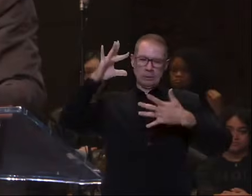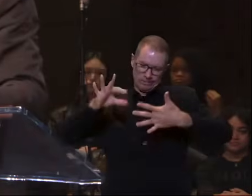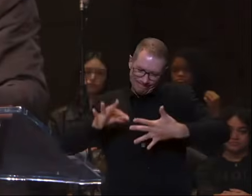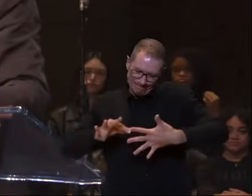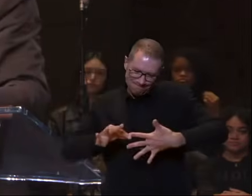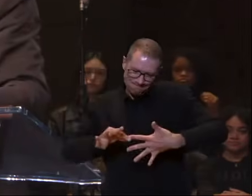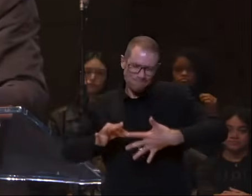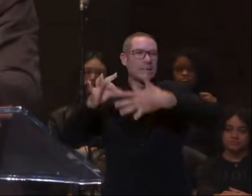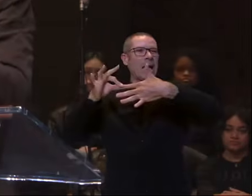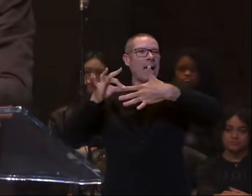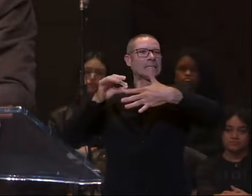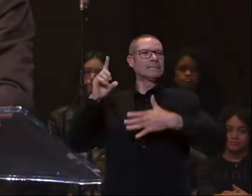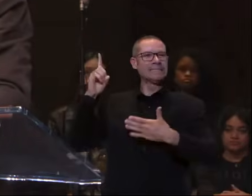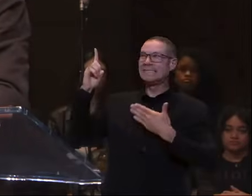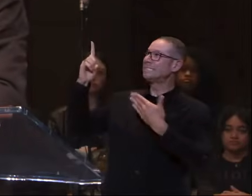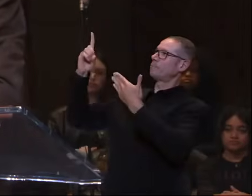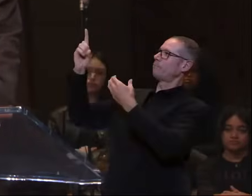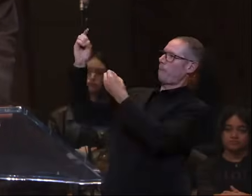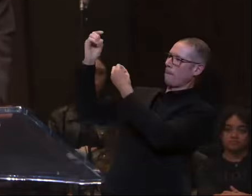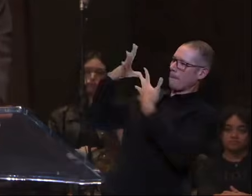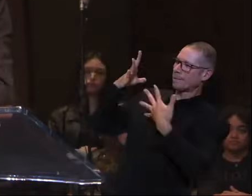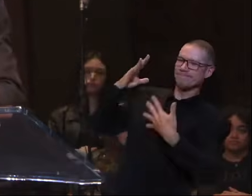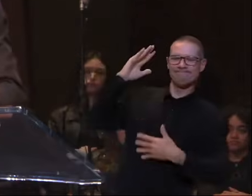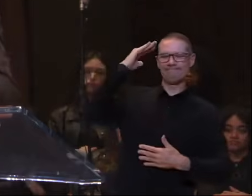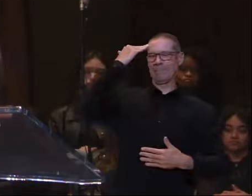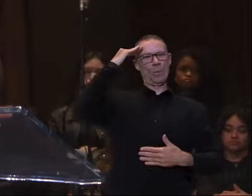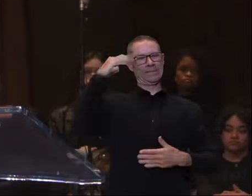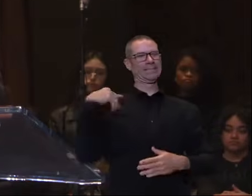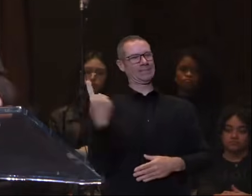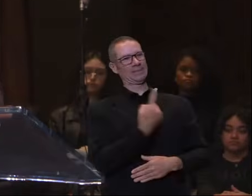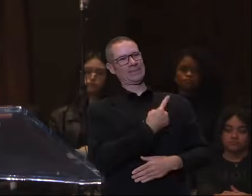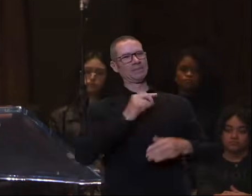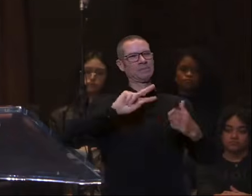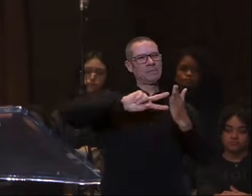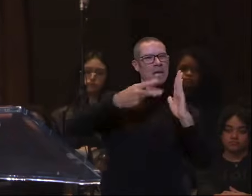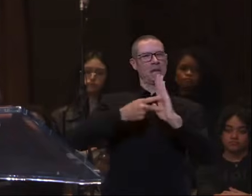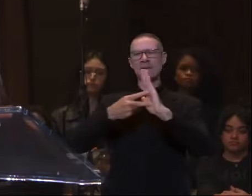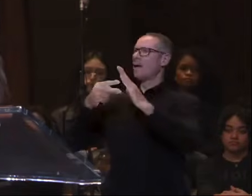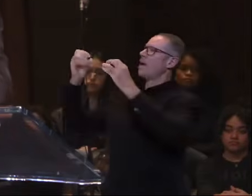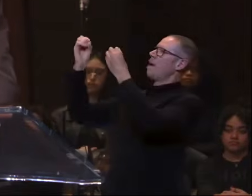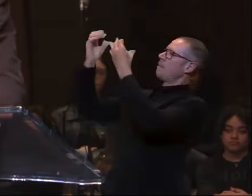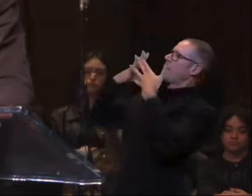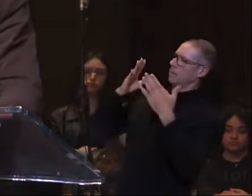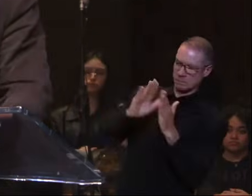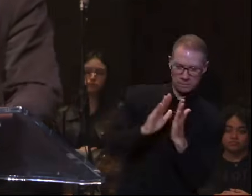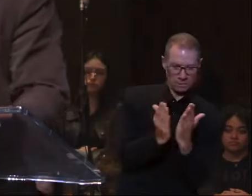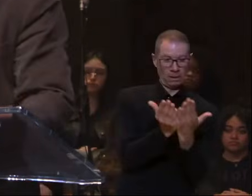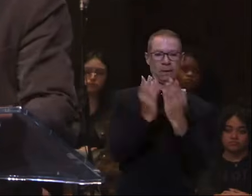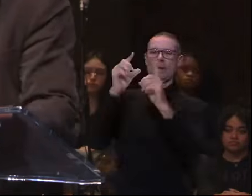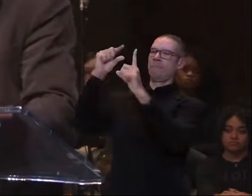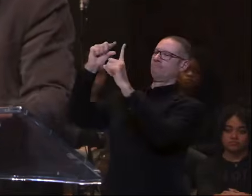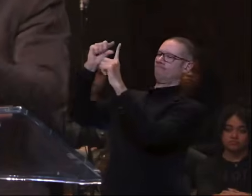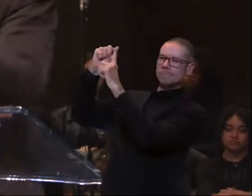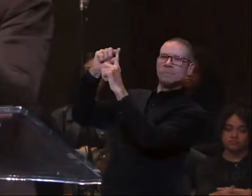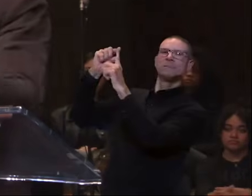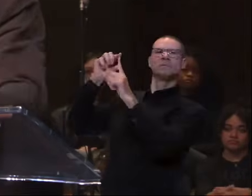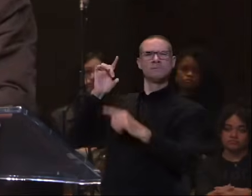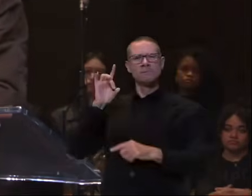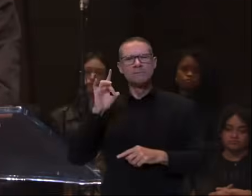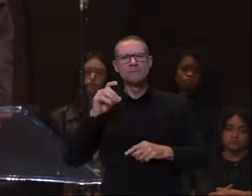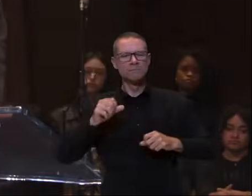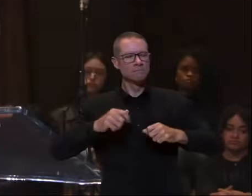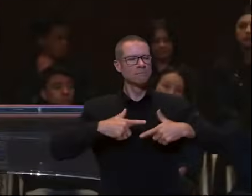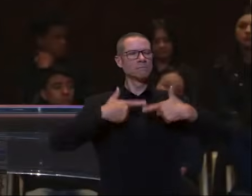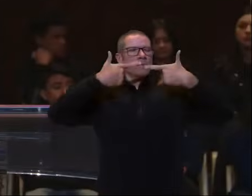privilégios, as bênçãos de Deus. O que é essa bênção que a Bíblia está falando? Que sortes